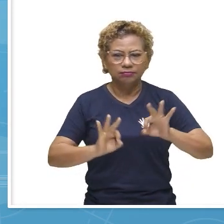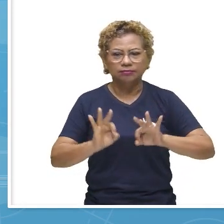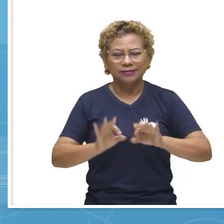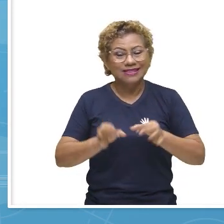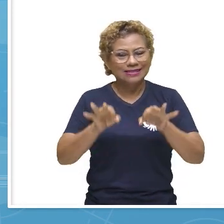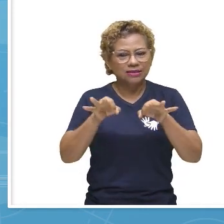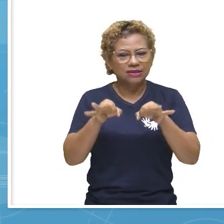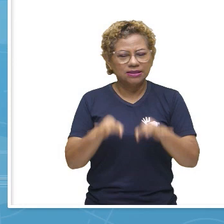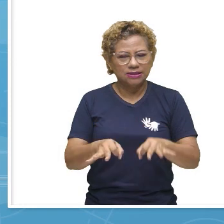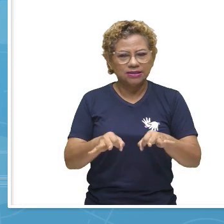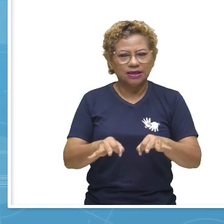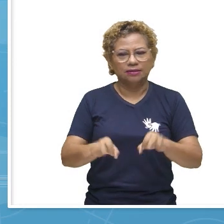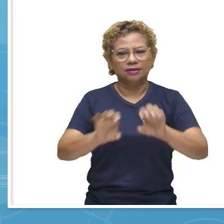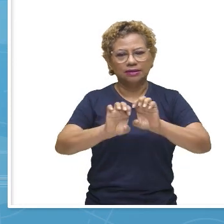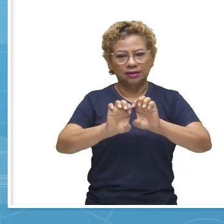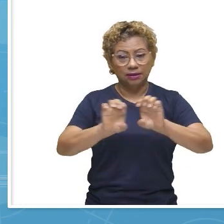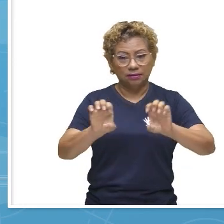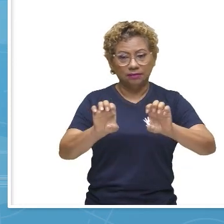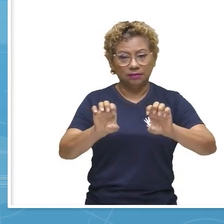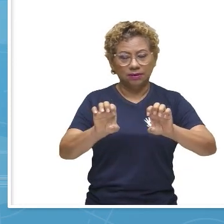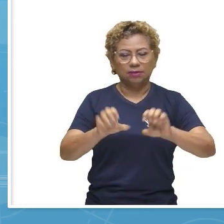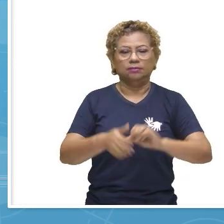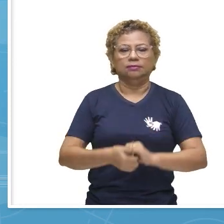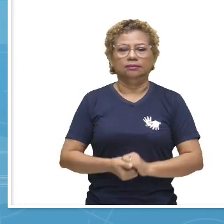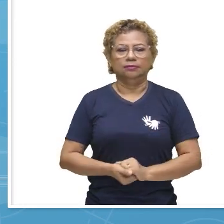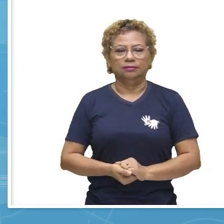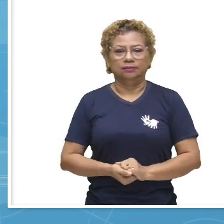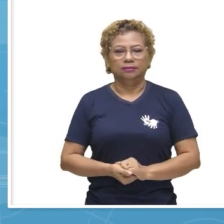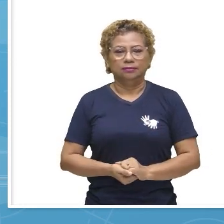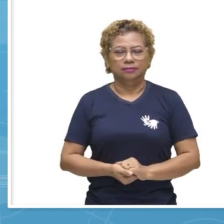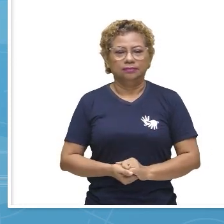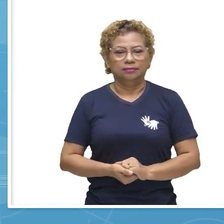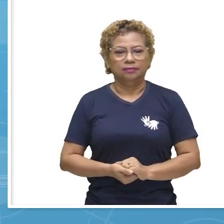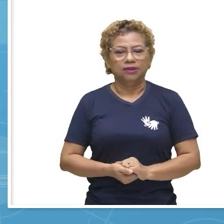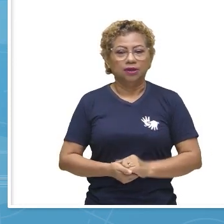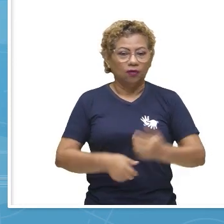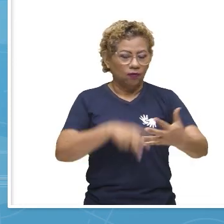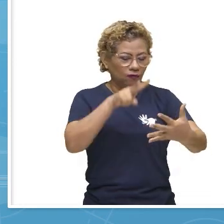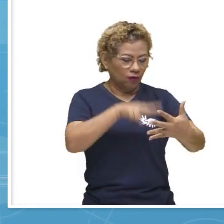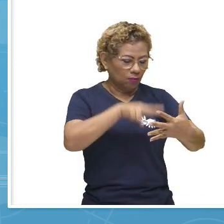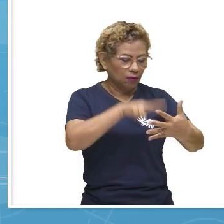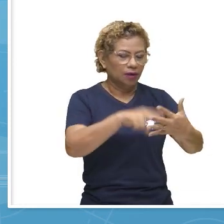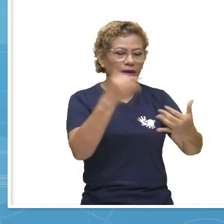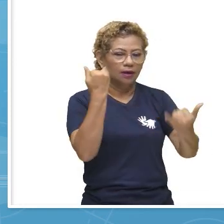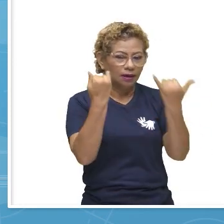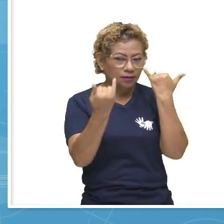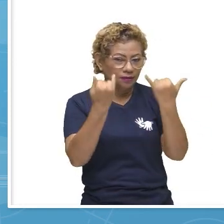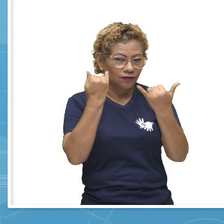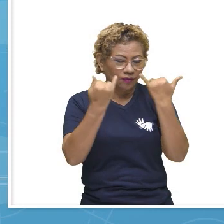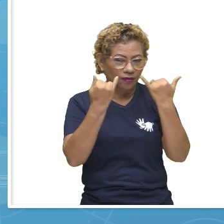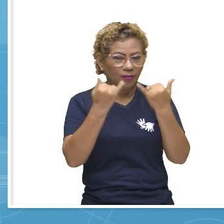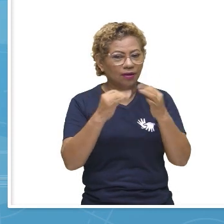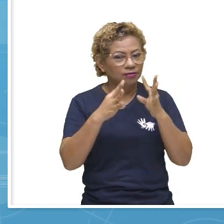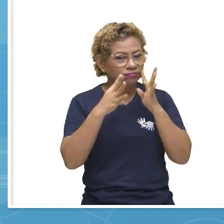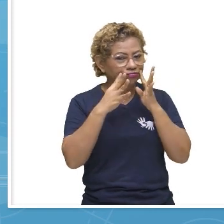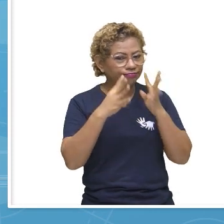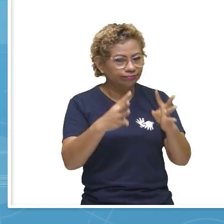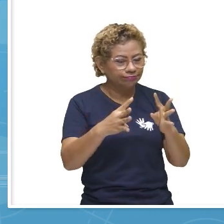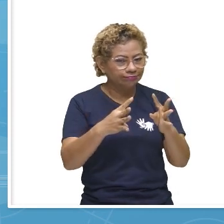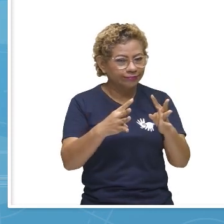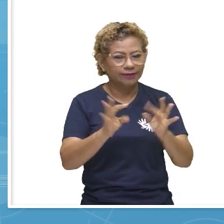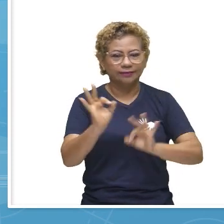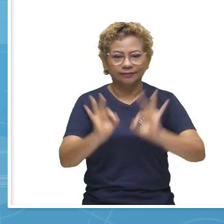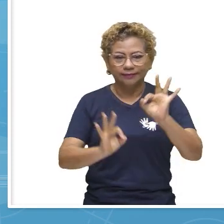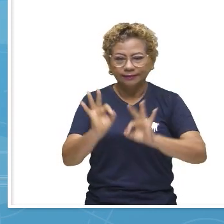essa equação? Então, olha lá, qual é a nossa equação? T ao quadrado,